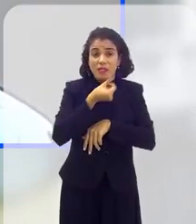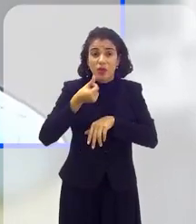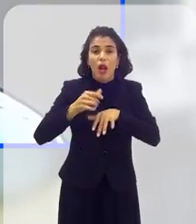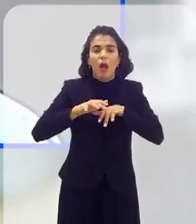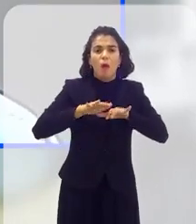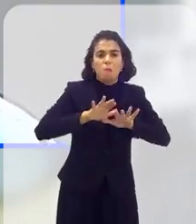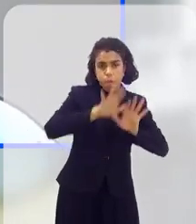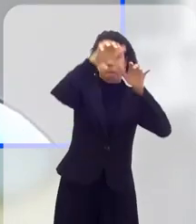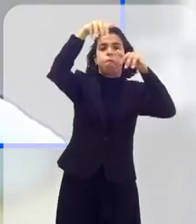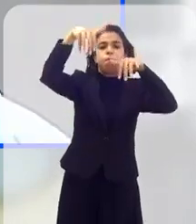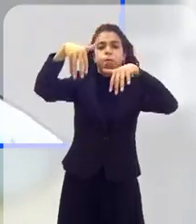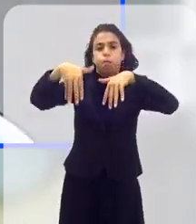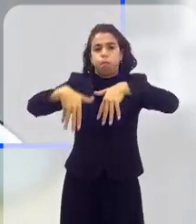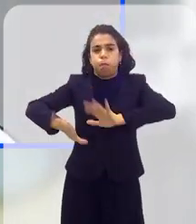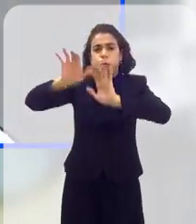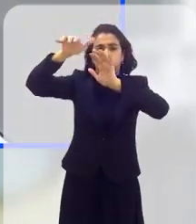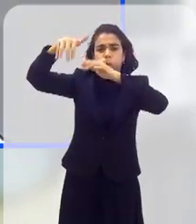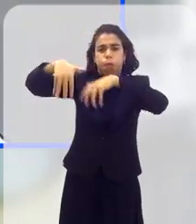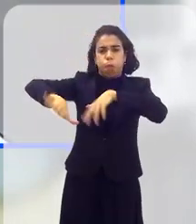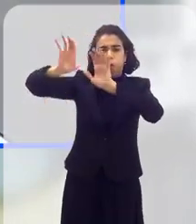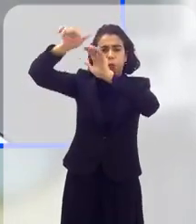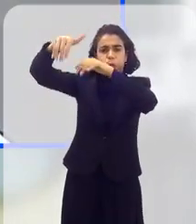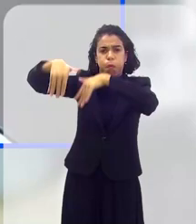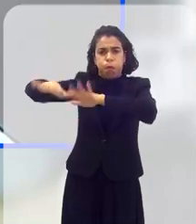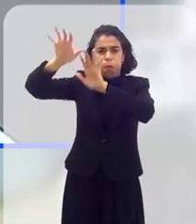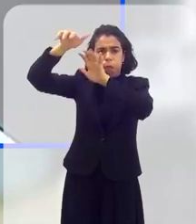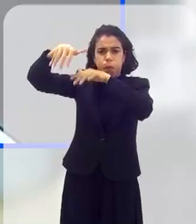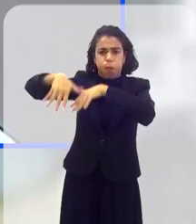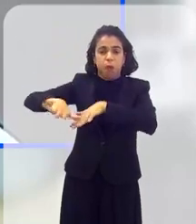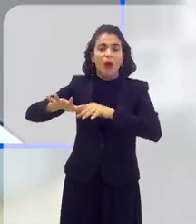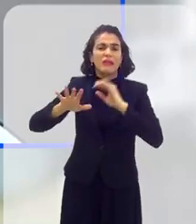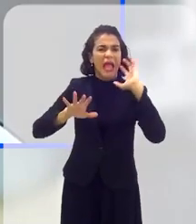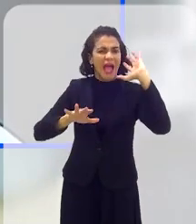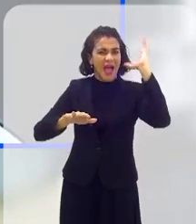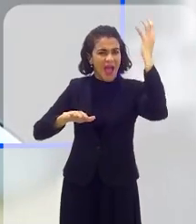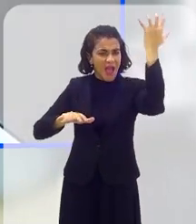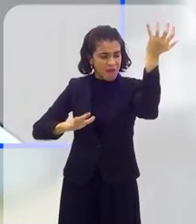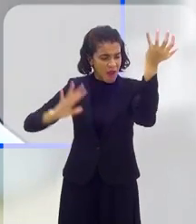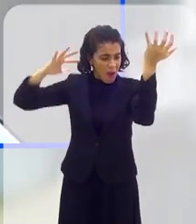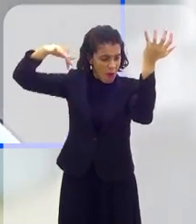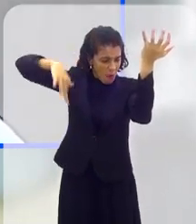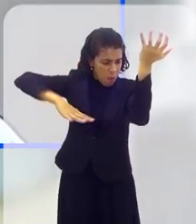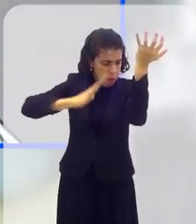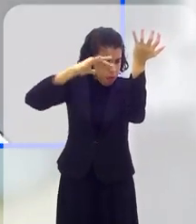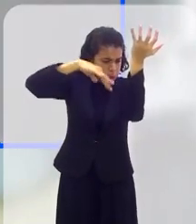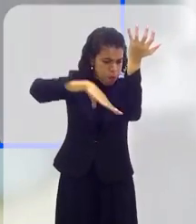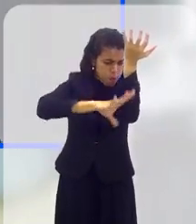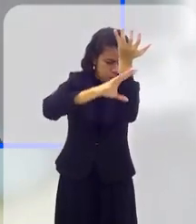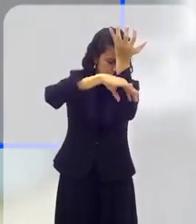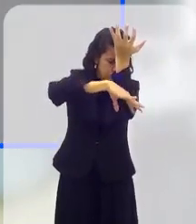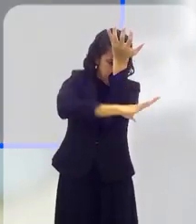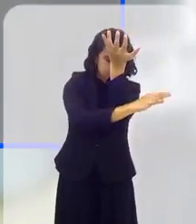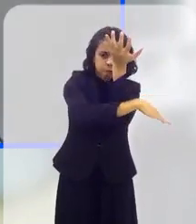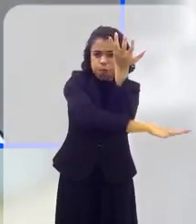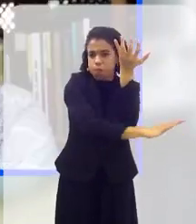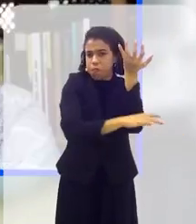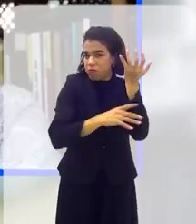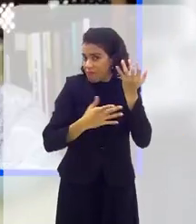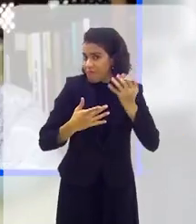maré enche de novo e penetra por aqueles igarapés e entra pelos rios adentro. Quer